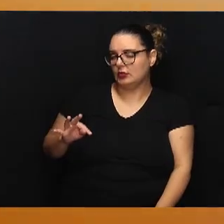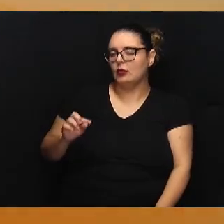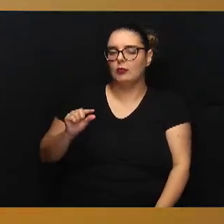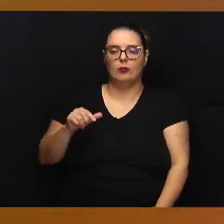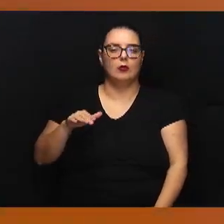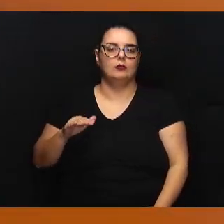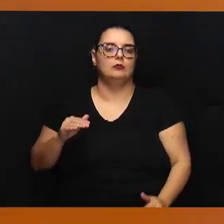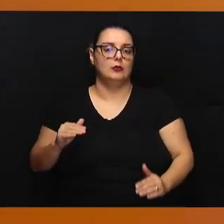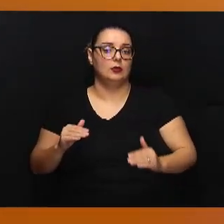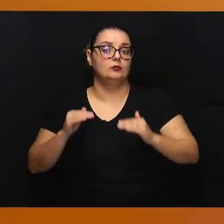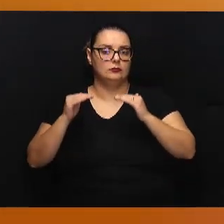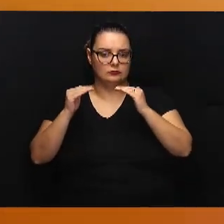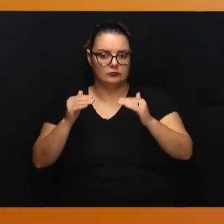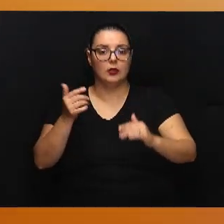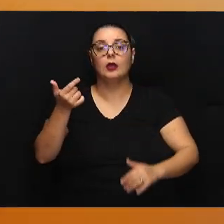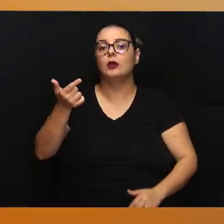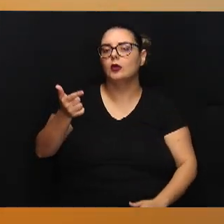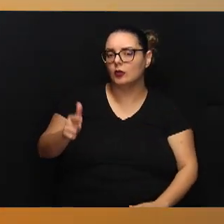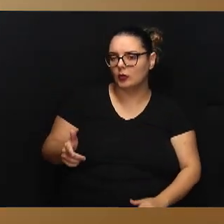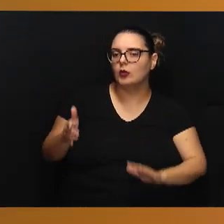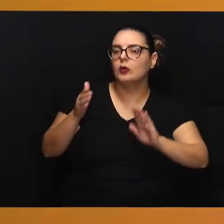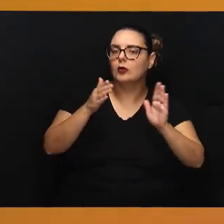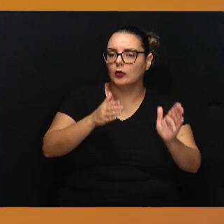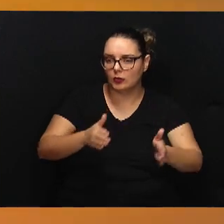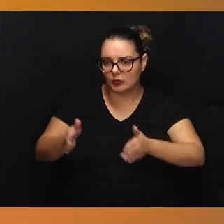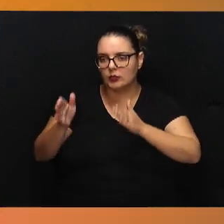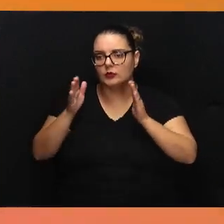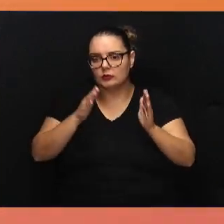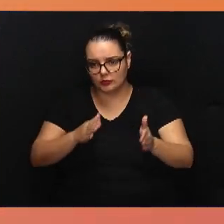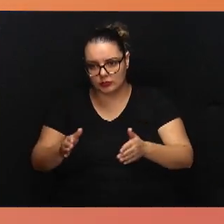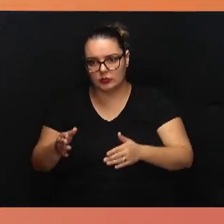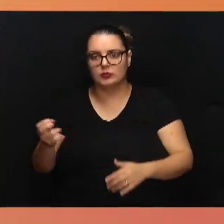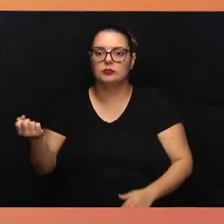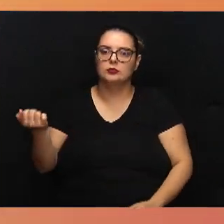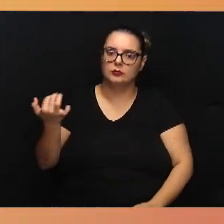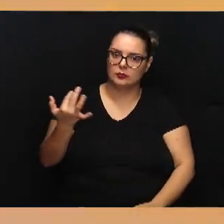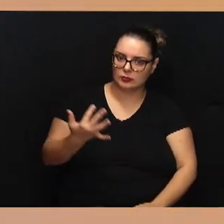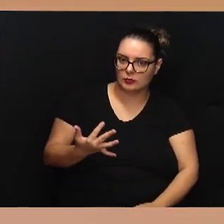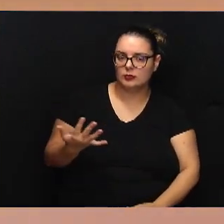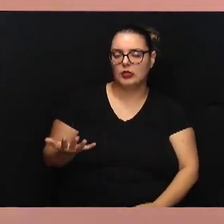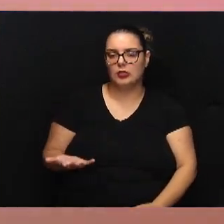e continuar a produzir uma quantidade, assim,